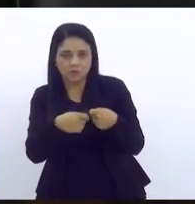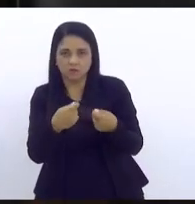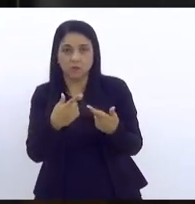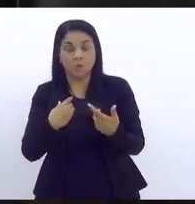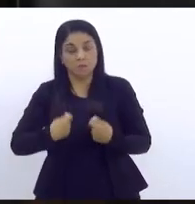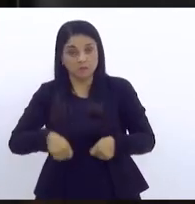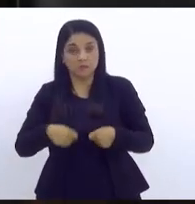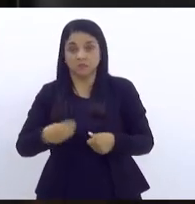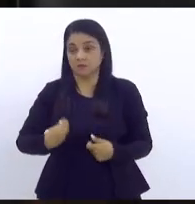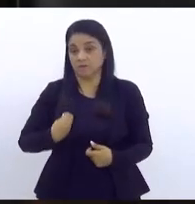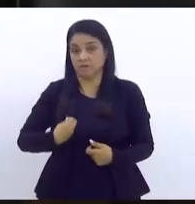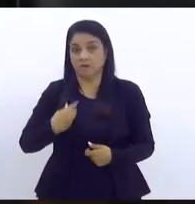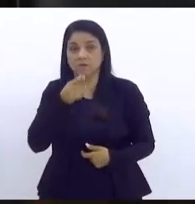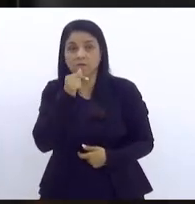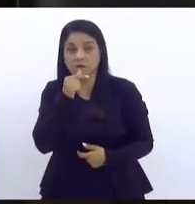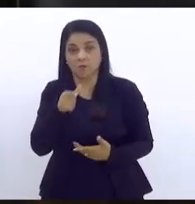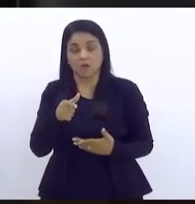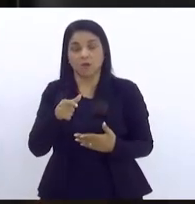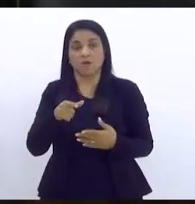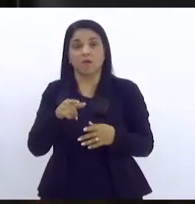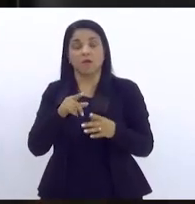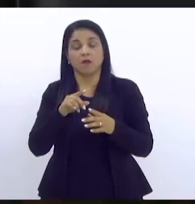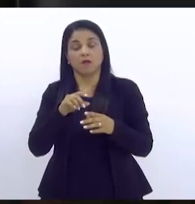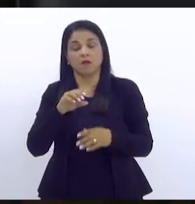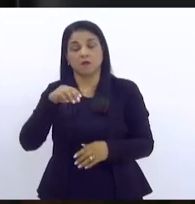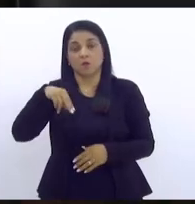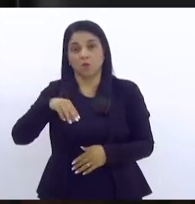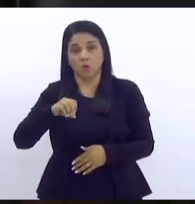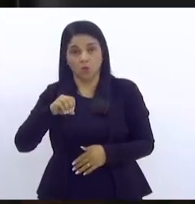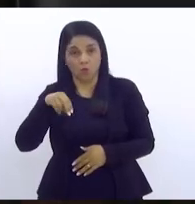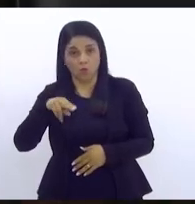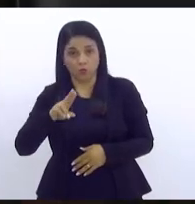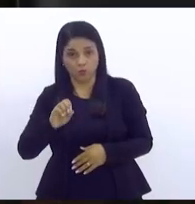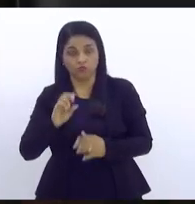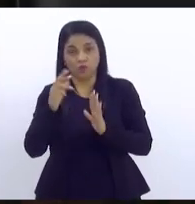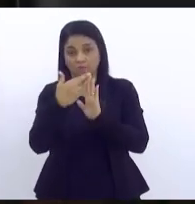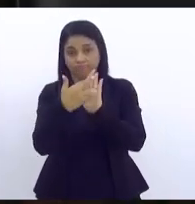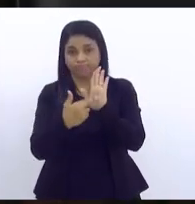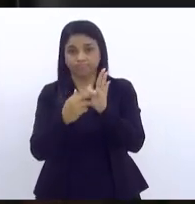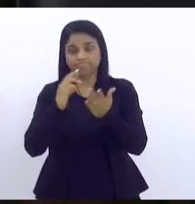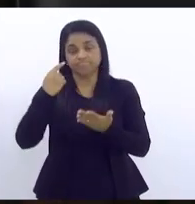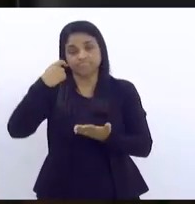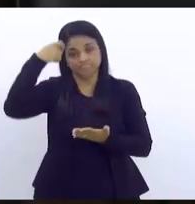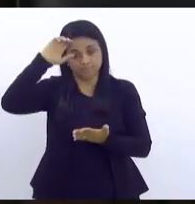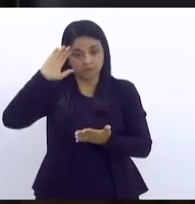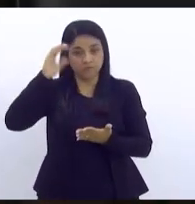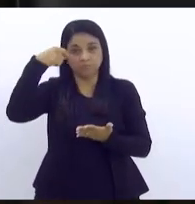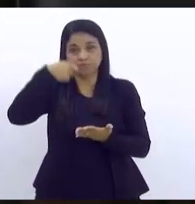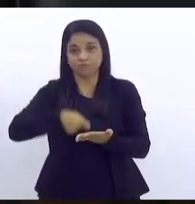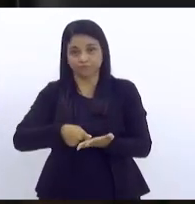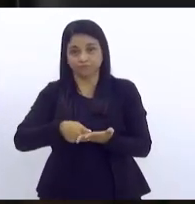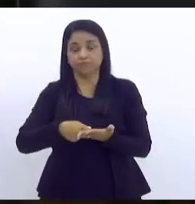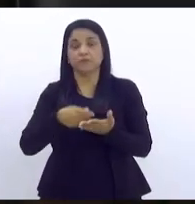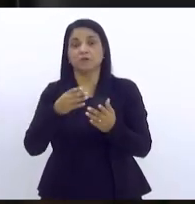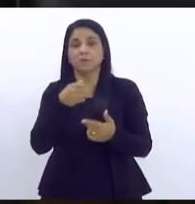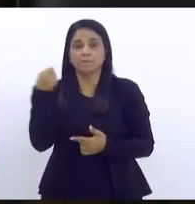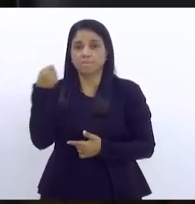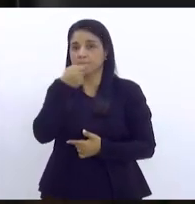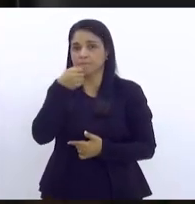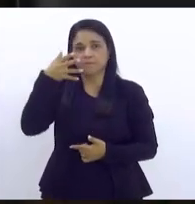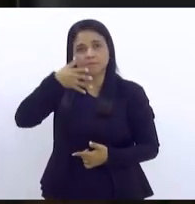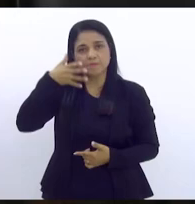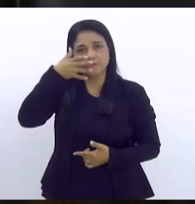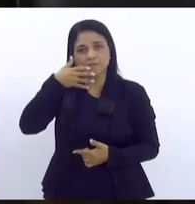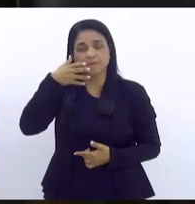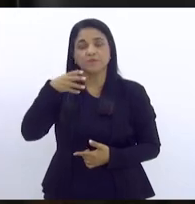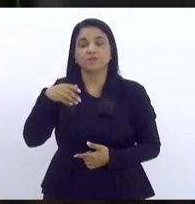própria Organização das Nações Unidas eh sem delongas vou passar aqui agora para a nossa querida Professora Doutora